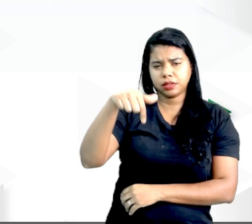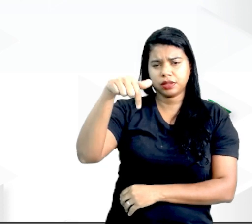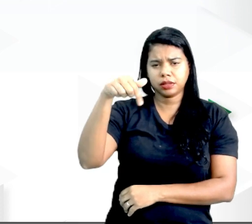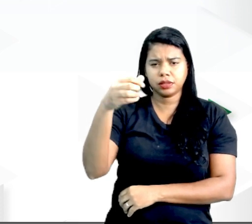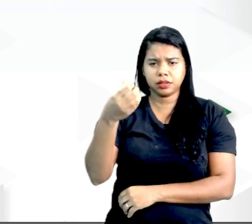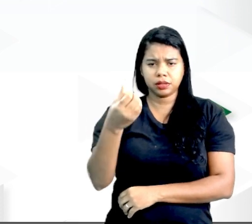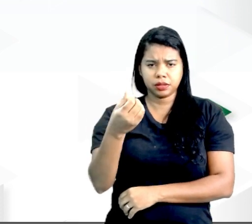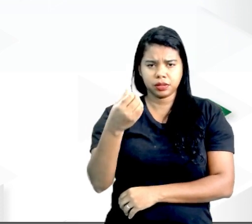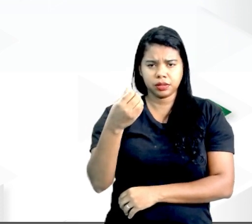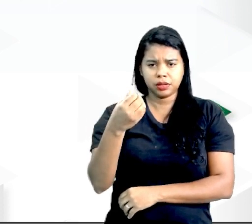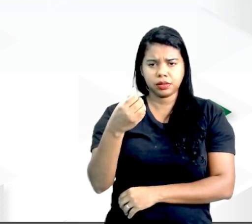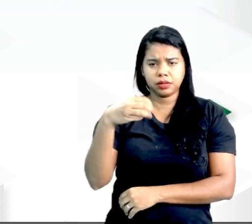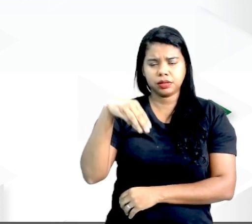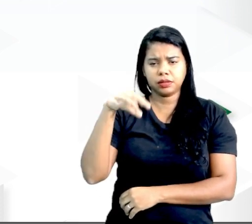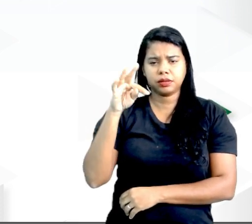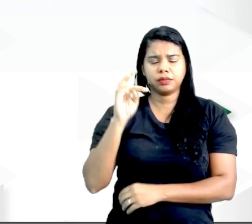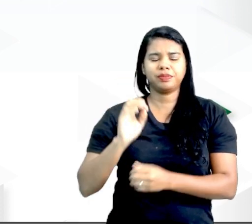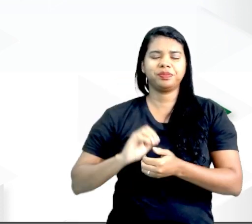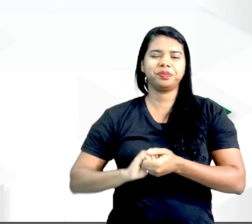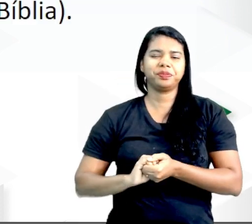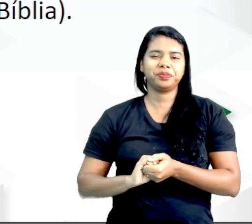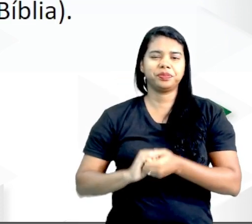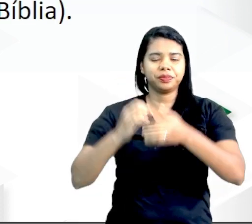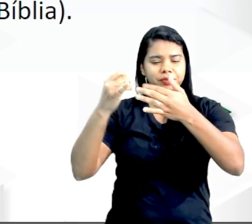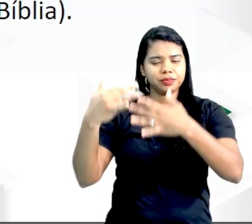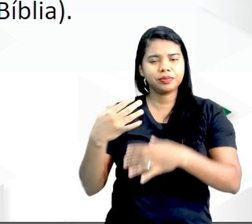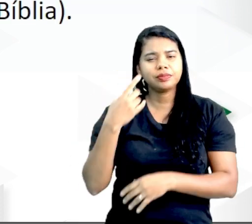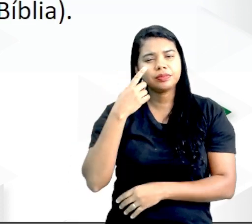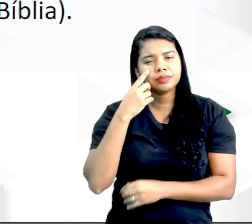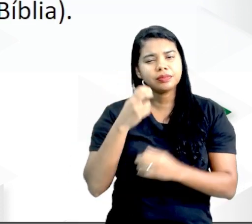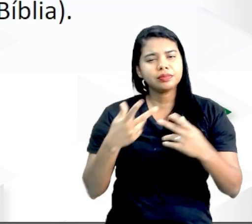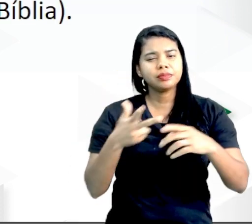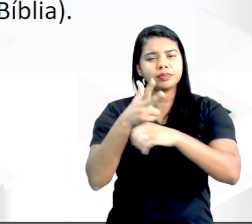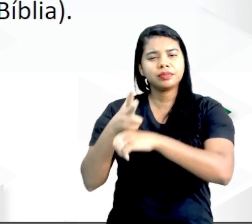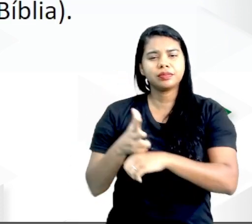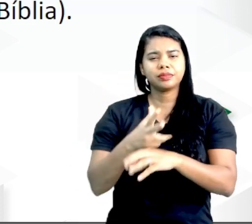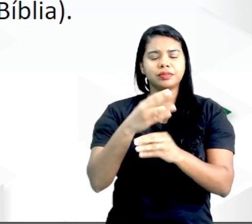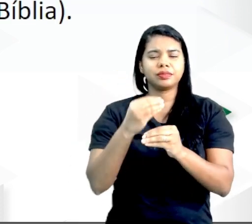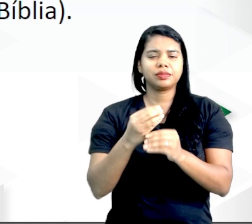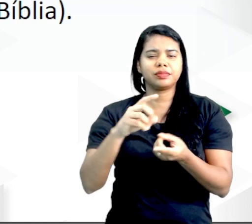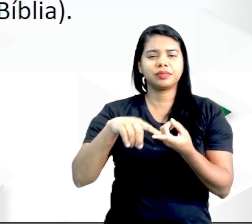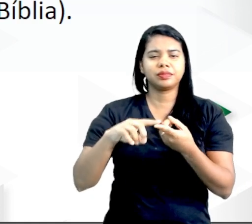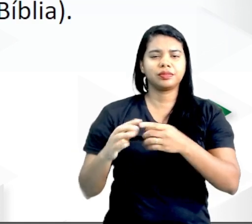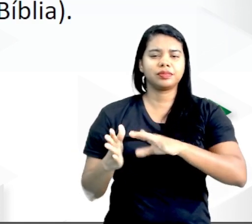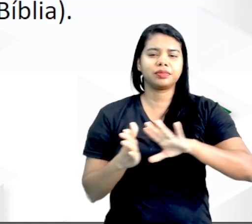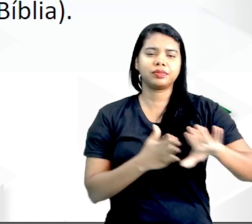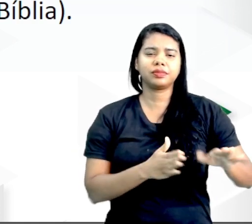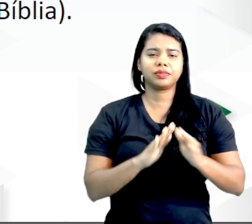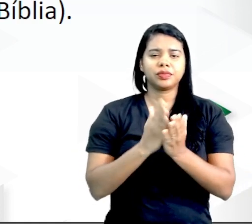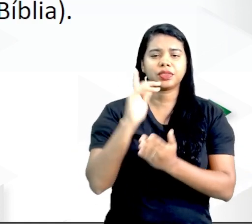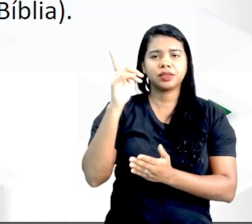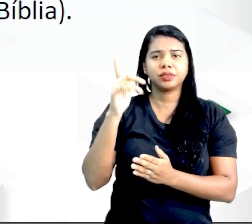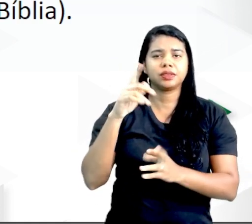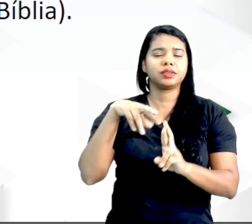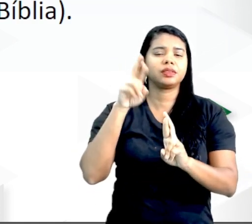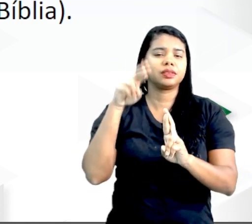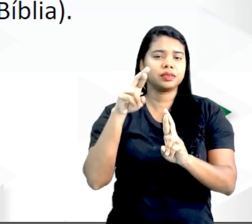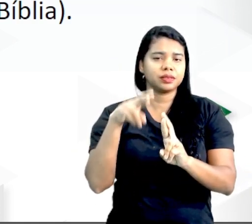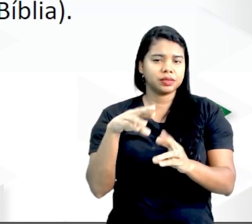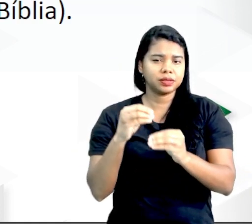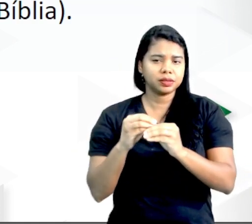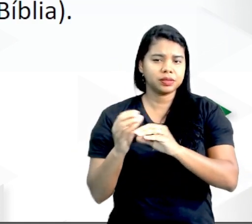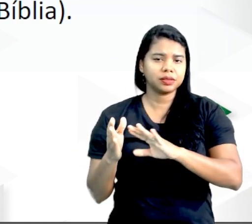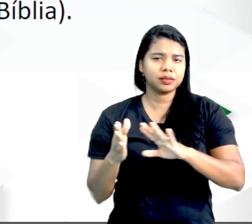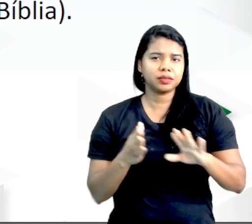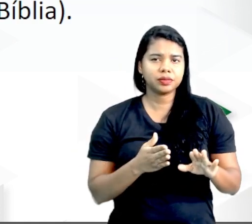1,776 metros. Muito detalhista, né? Mas você vai ver isso em outros livros aí. Ó. Por exemplo, na Bíblia era referenciado. O côvado